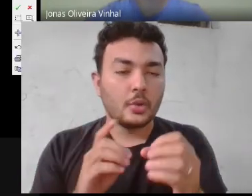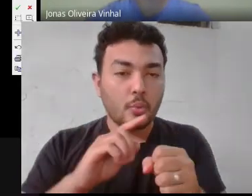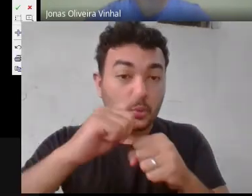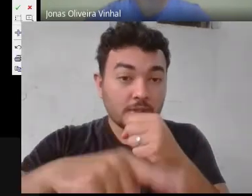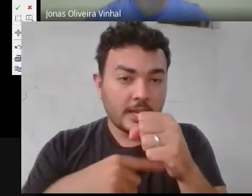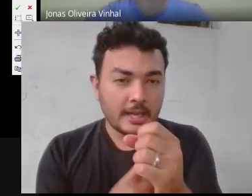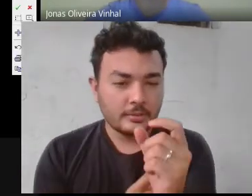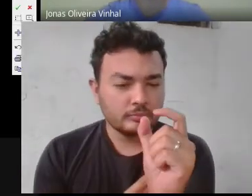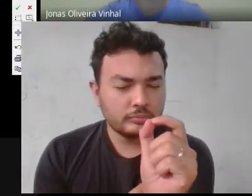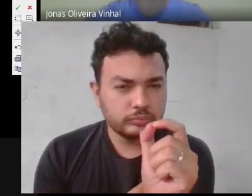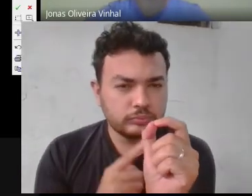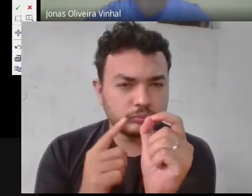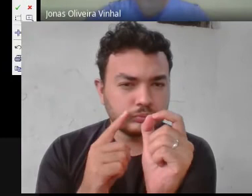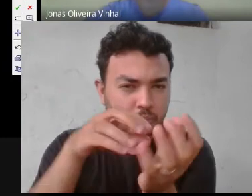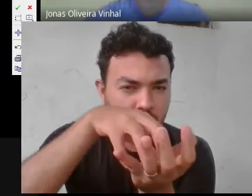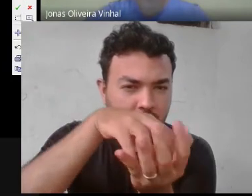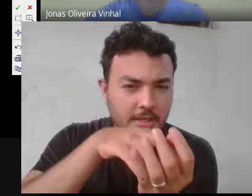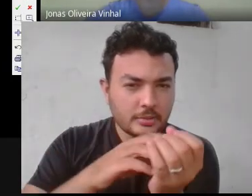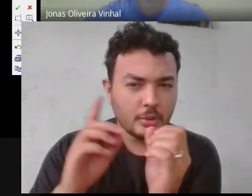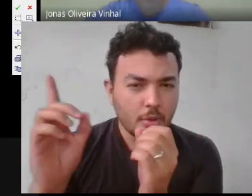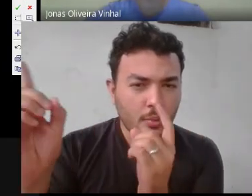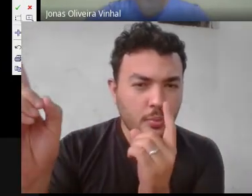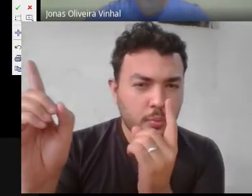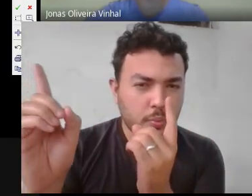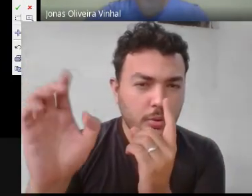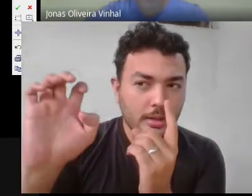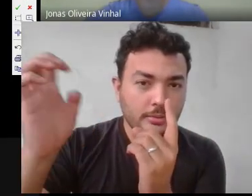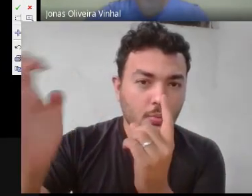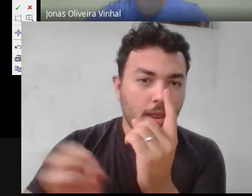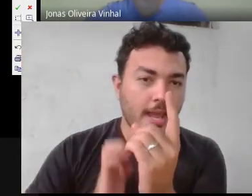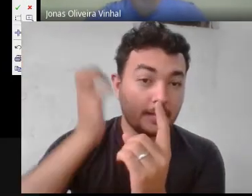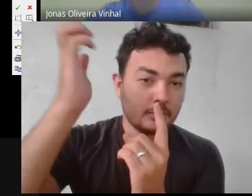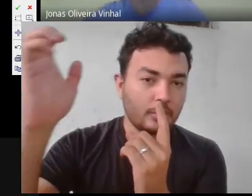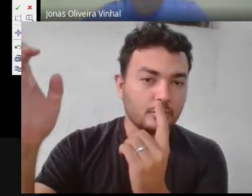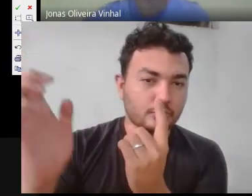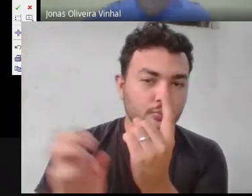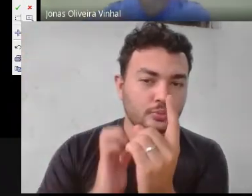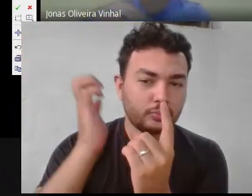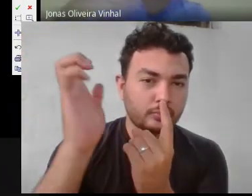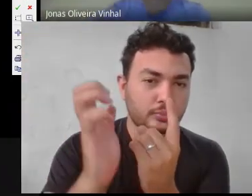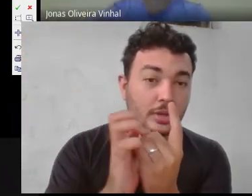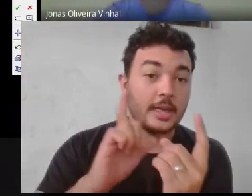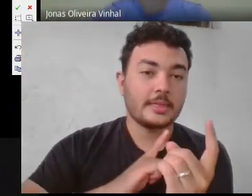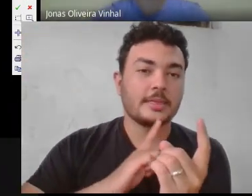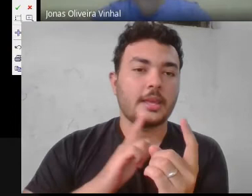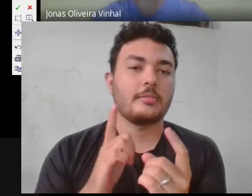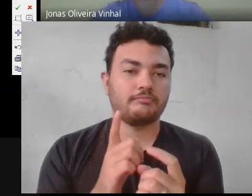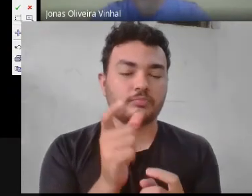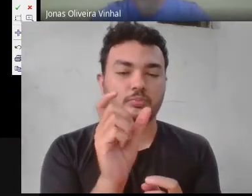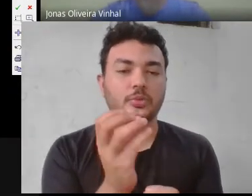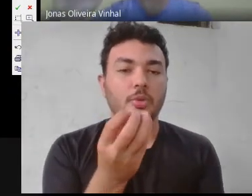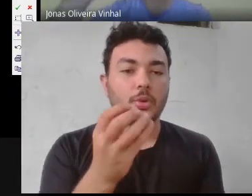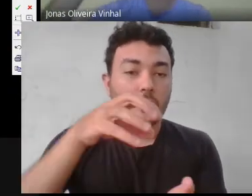os elétrons mais externos, como está representado nessa figura aqui, por exemplo. Então, o núcleo vai exercer um efeito de atração sobre todos os elétrons